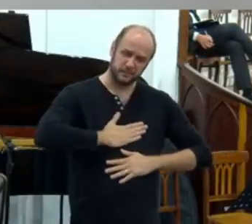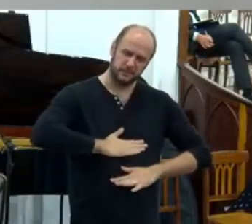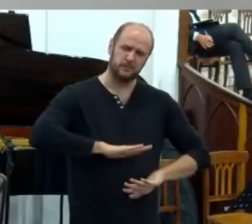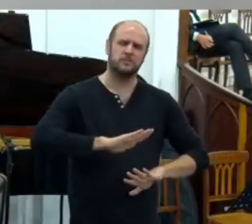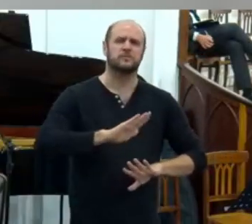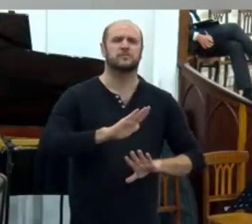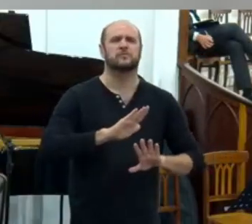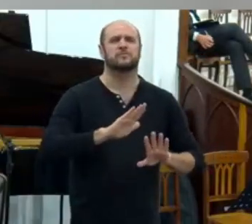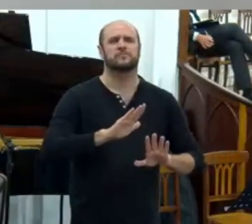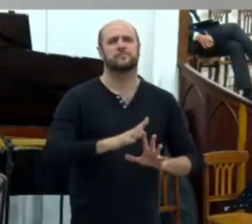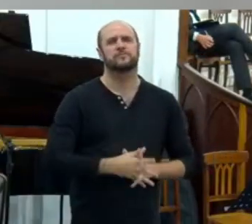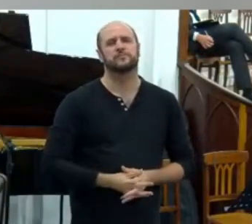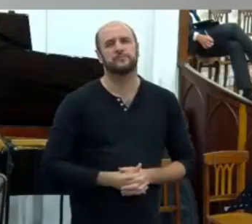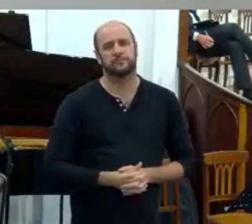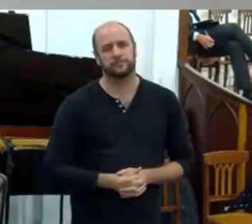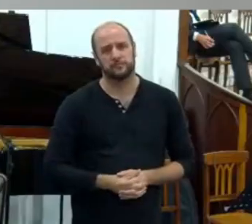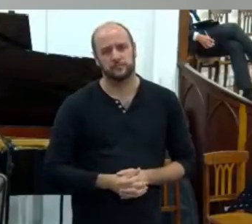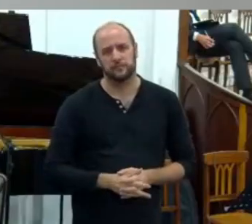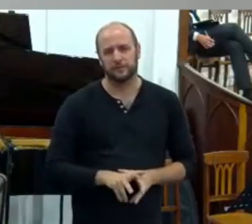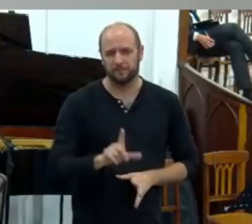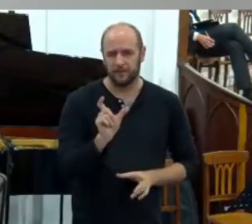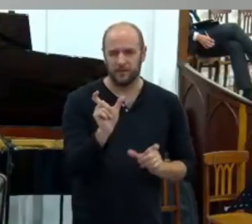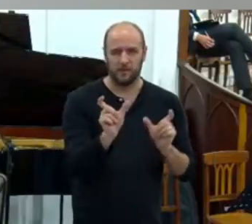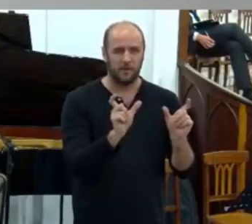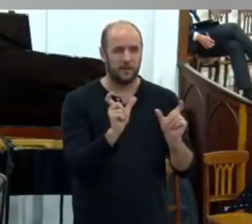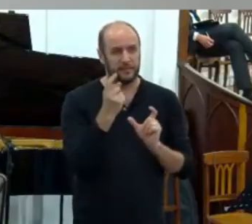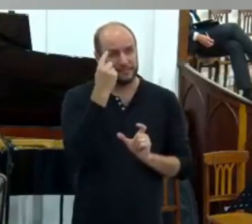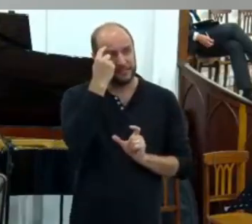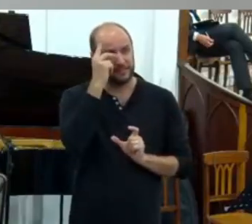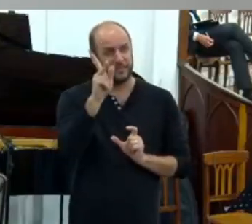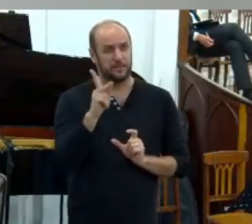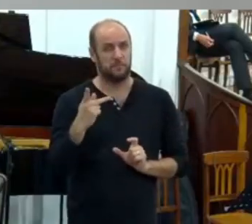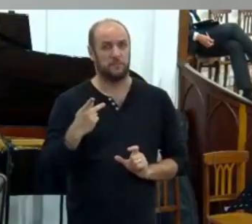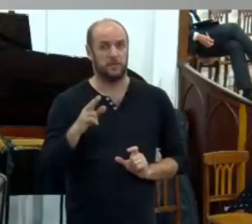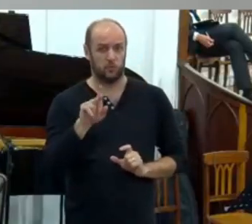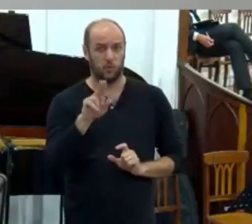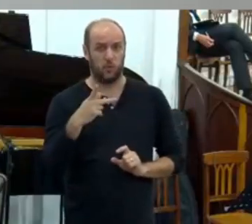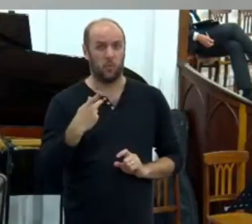Deus. Percebam o tom pastoral.